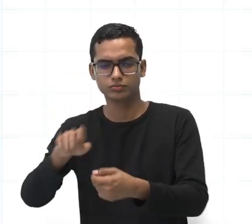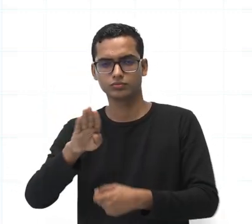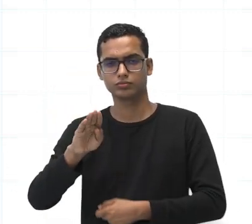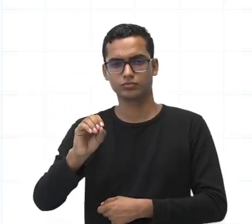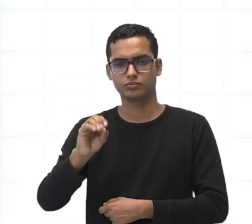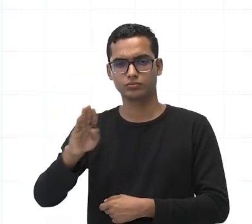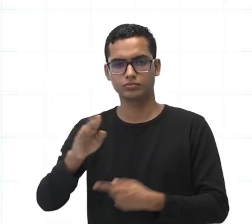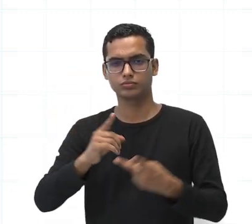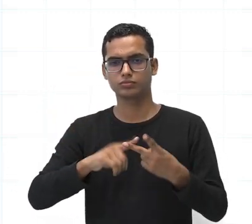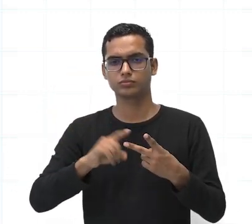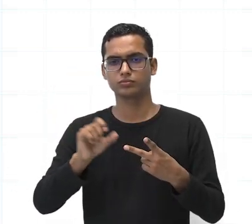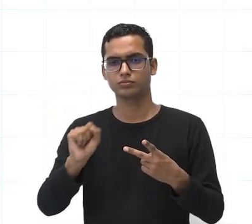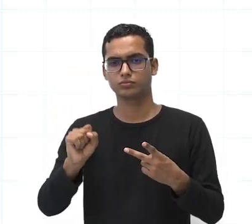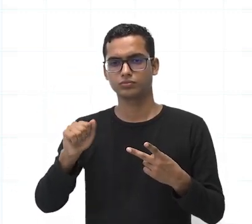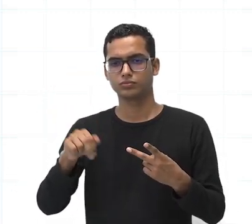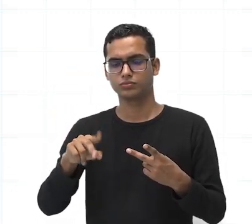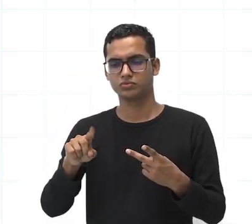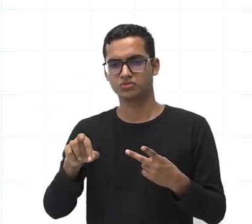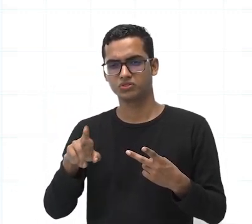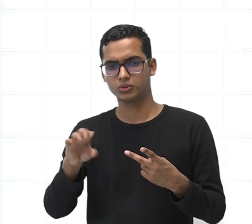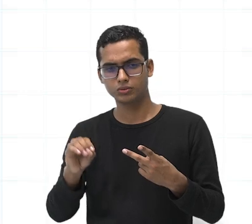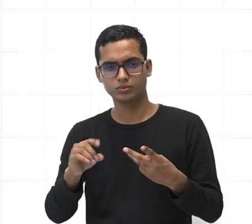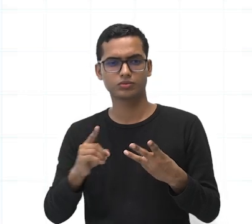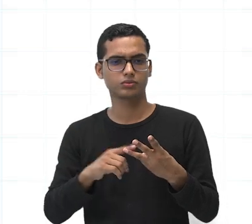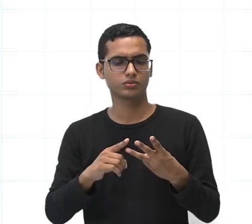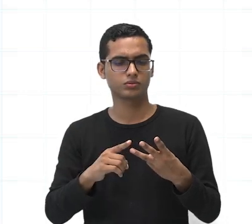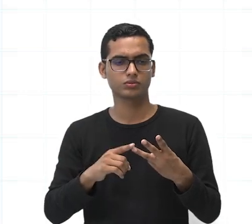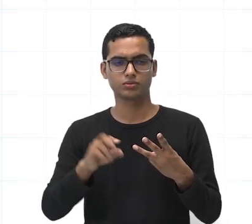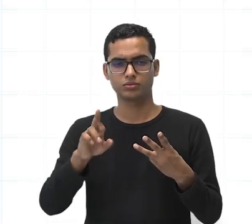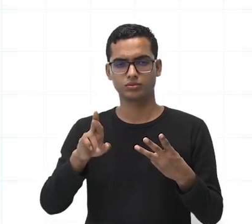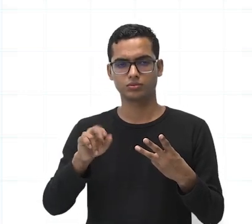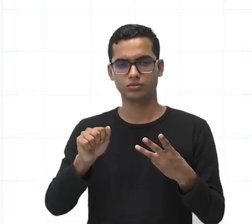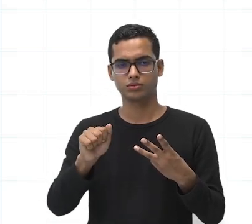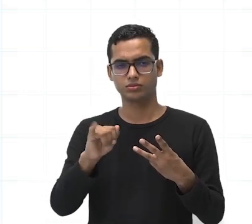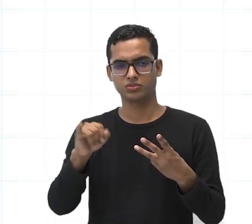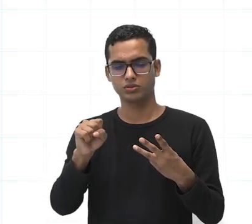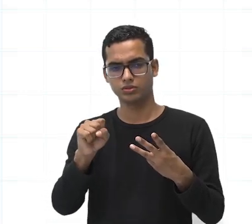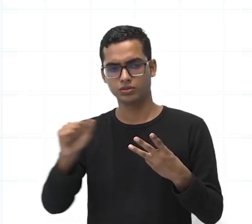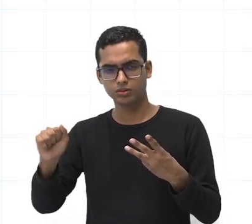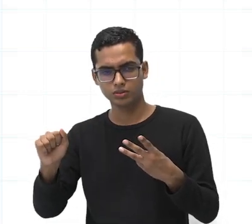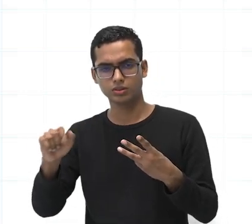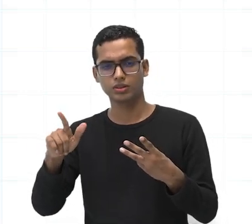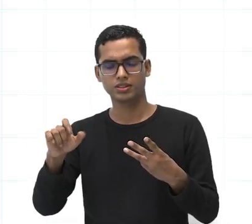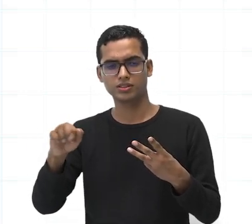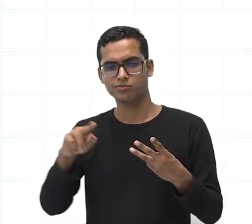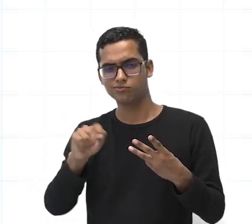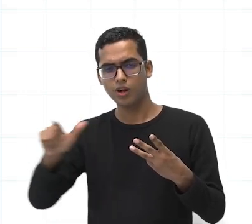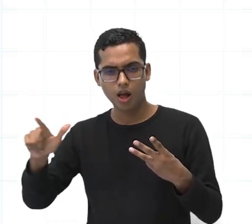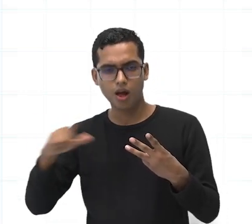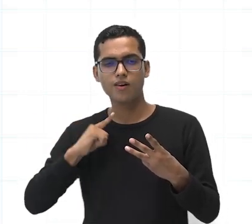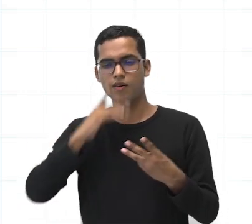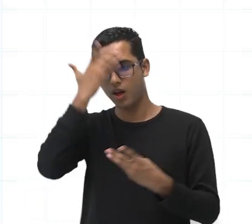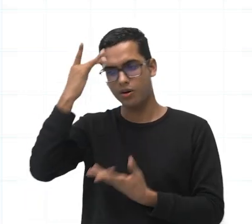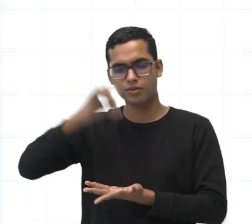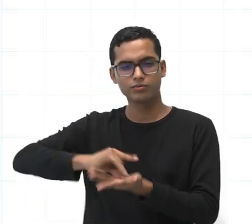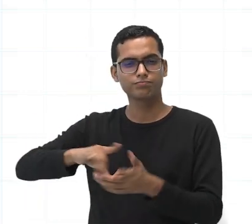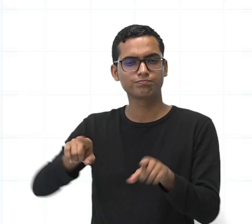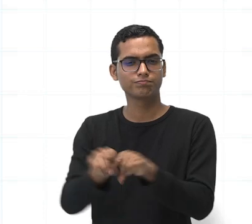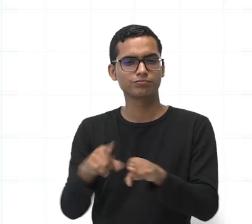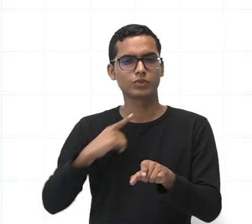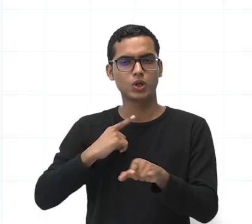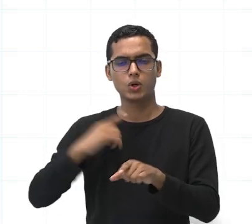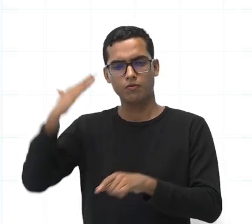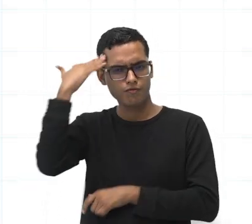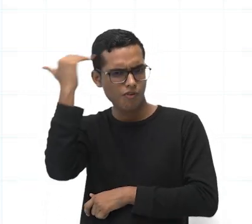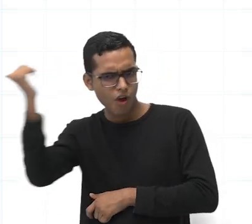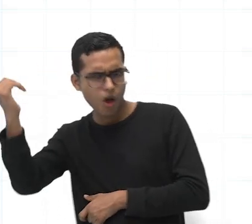Bob, Sandro Dias e quem mais? Raíssa Leal, a nossa fadinha do skate, ela que vem crescendo